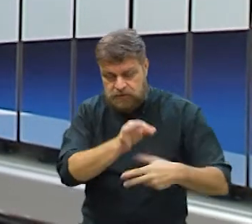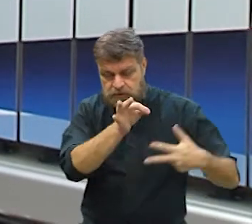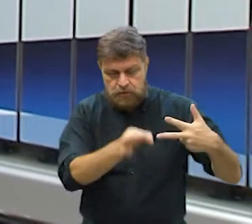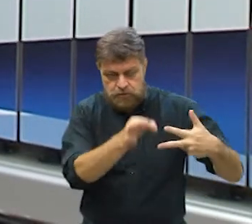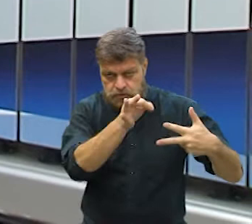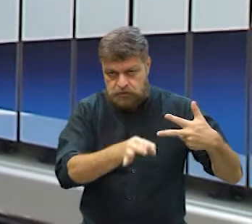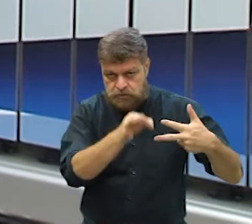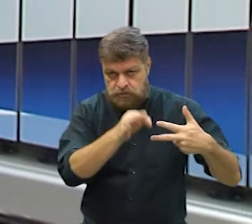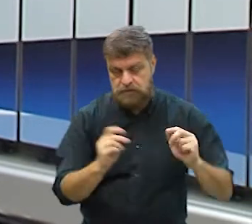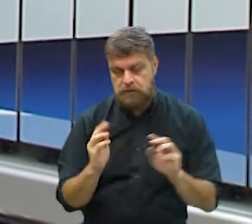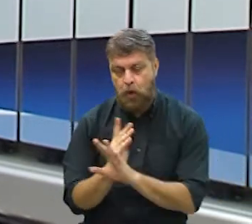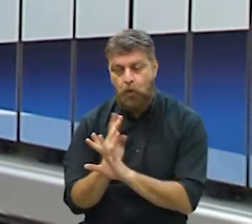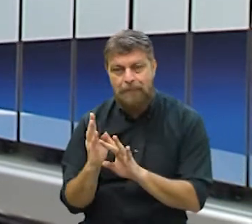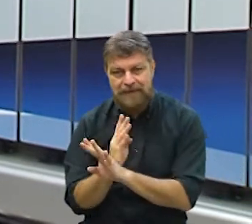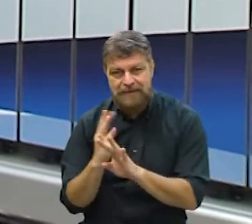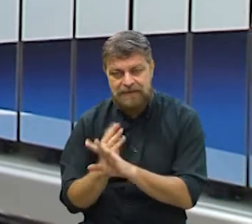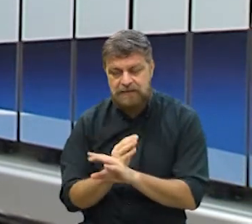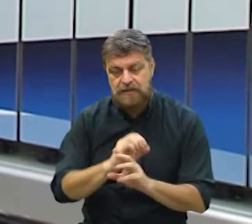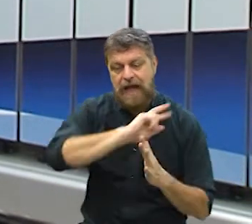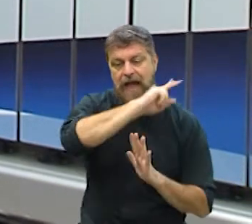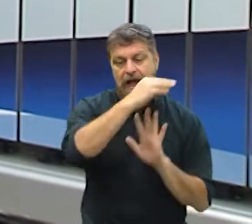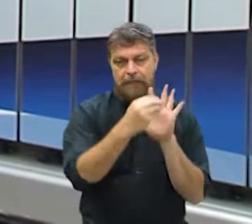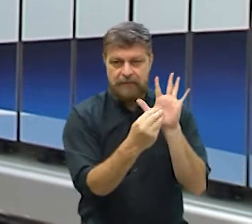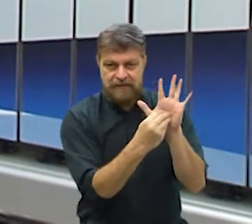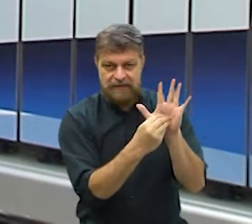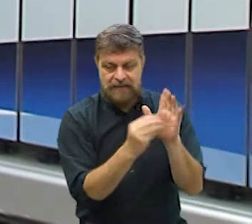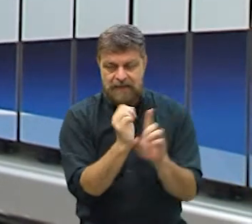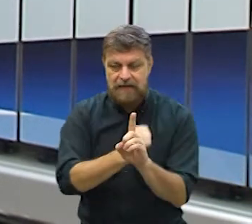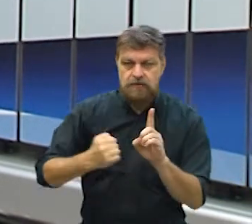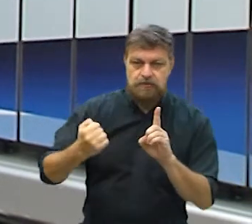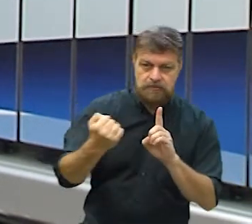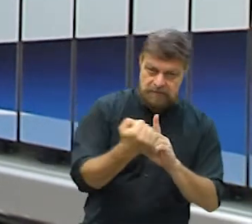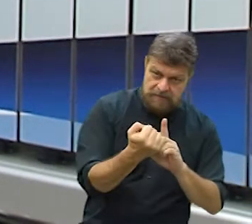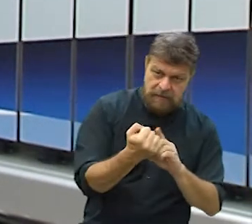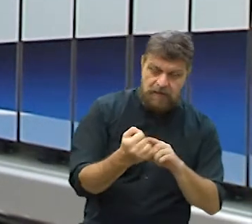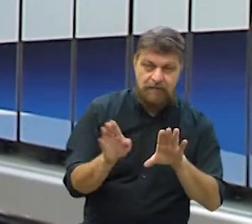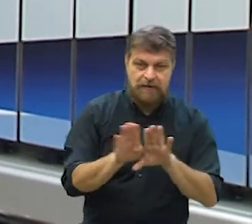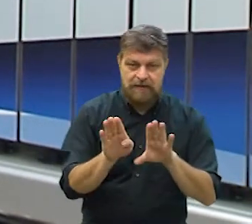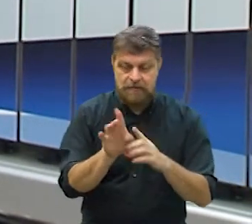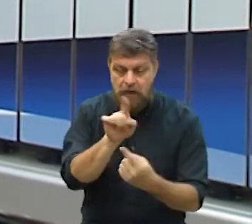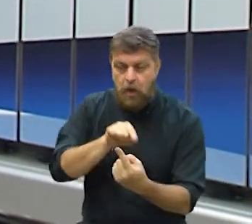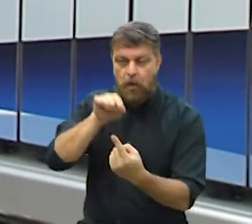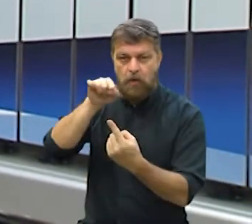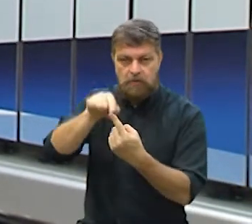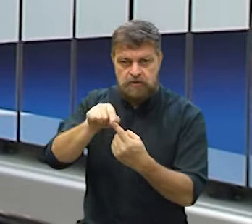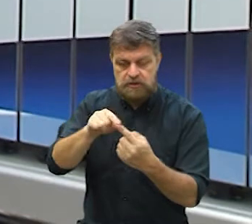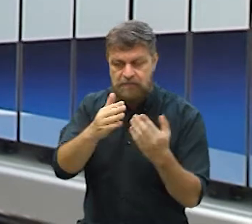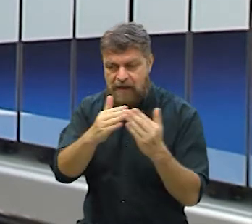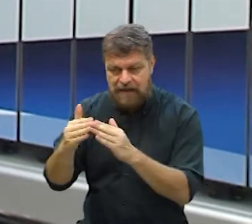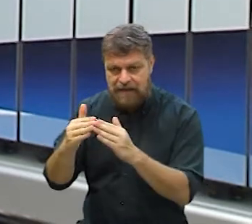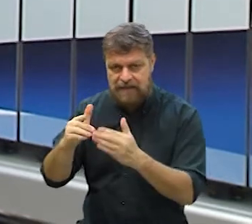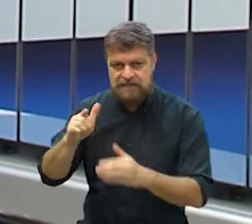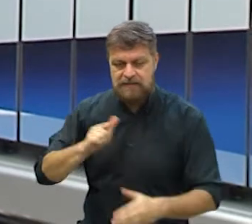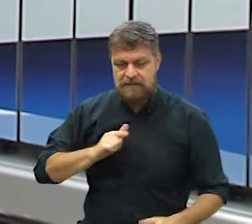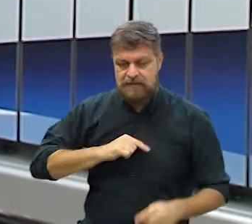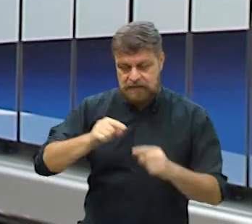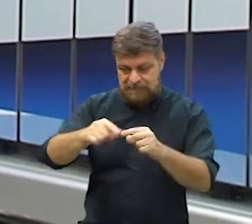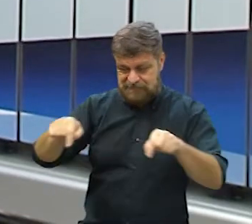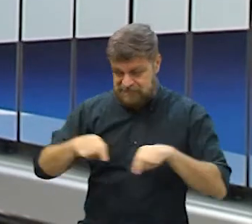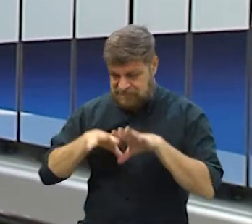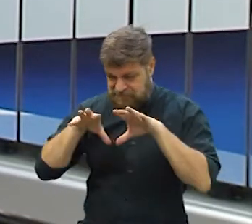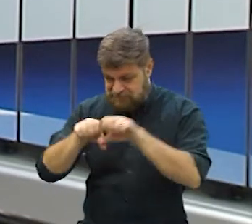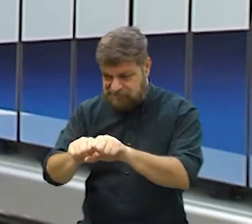medidas jurídicas, urbanísticas, ambientais, sociais que visam a regularização